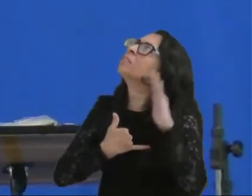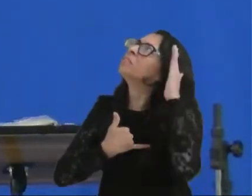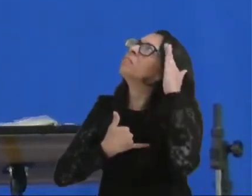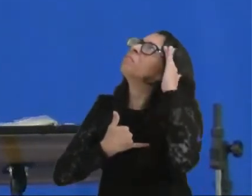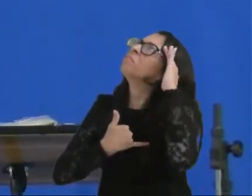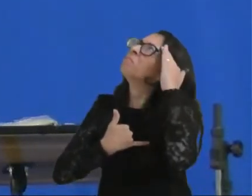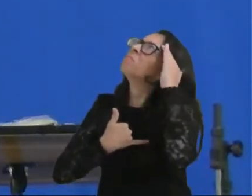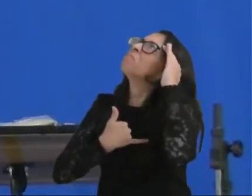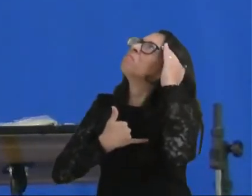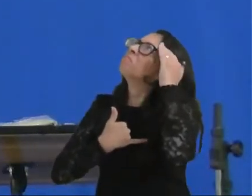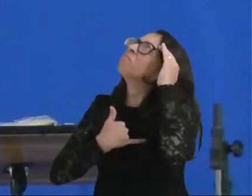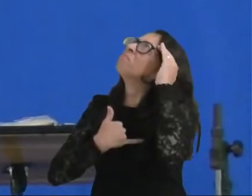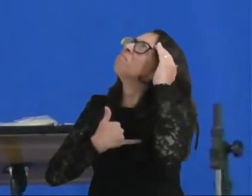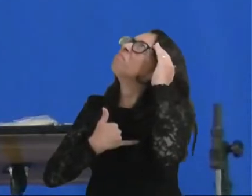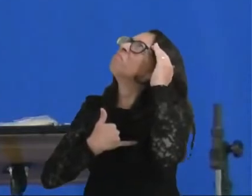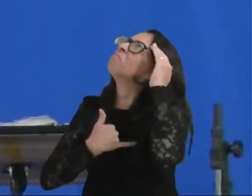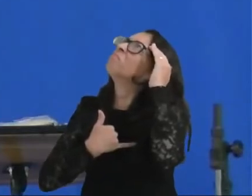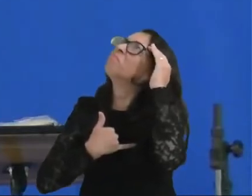Mantenha-se